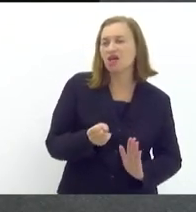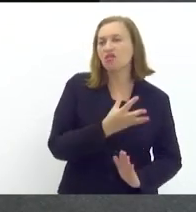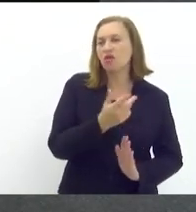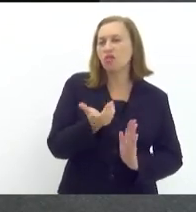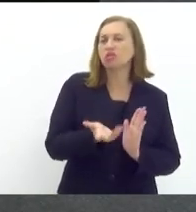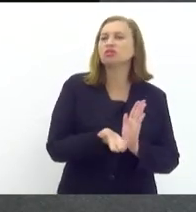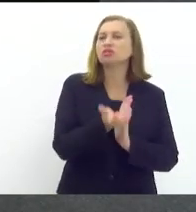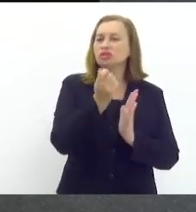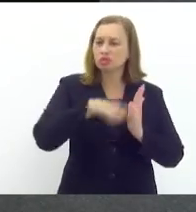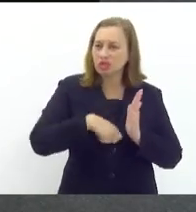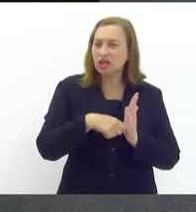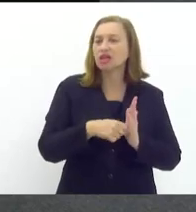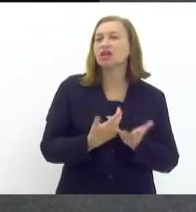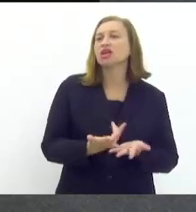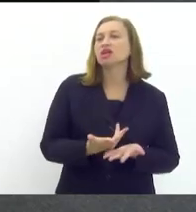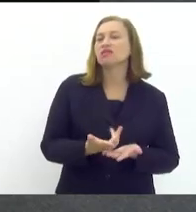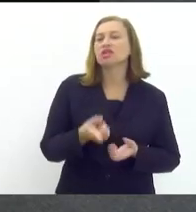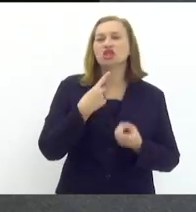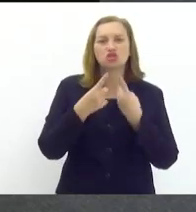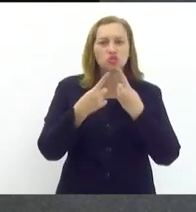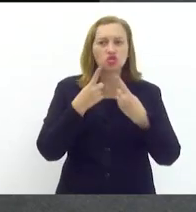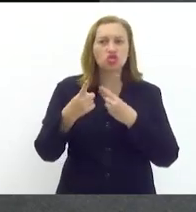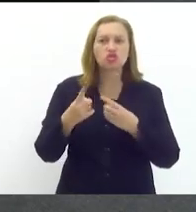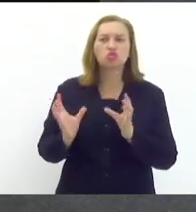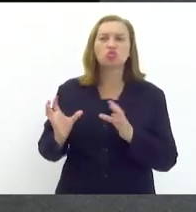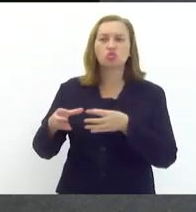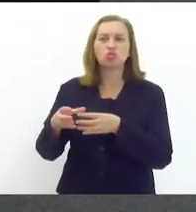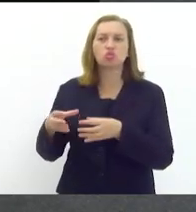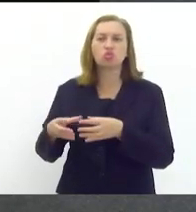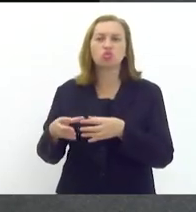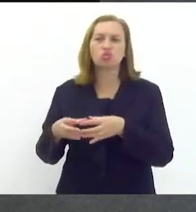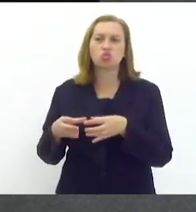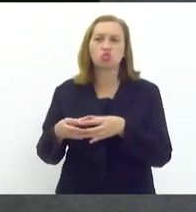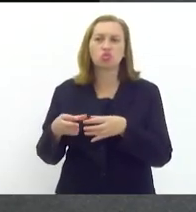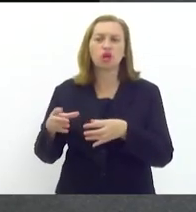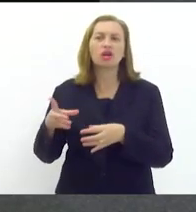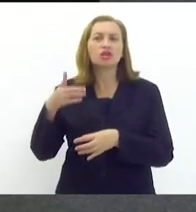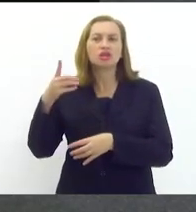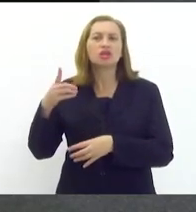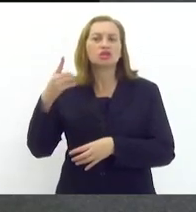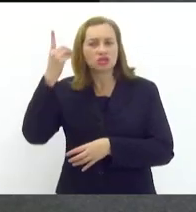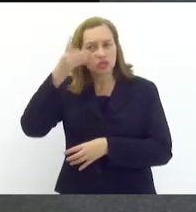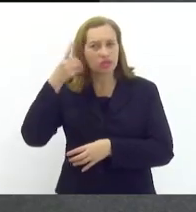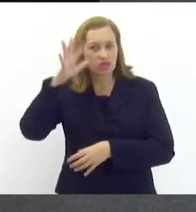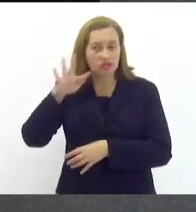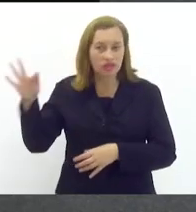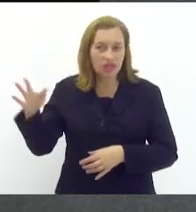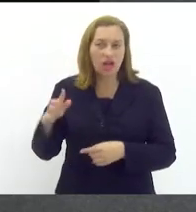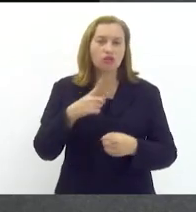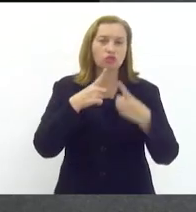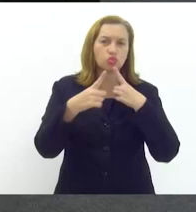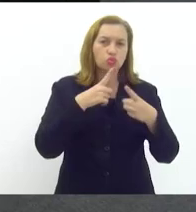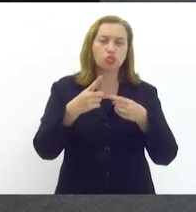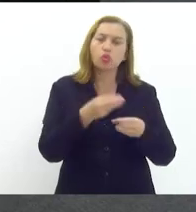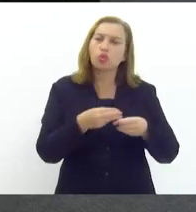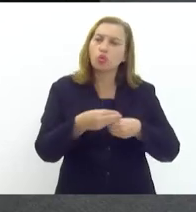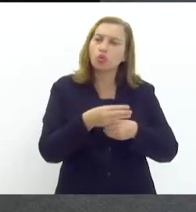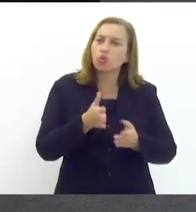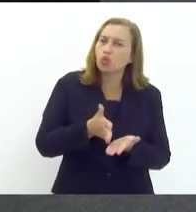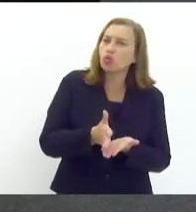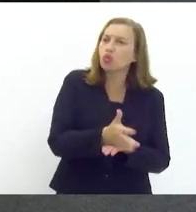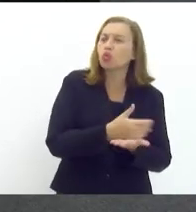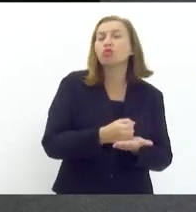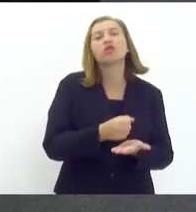Senado e vai ser discutido uma presença honesta e concreta sobre a participação dos Municípios no que TAM já arrecadação disso